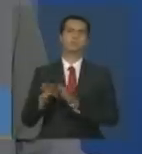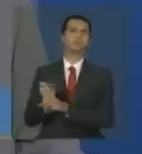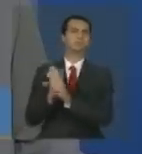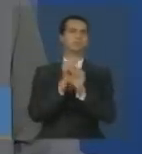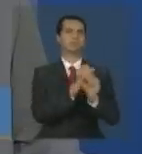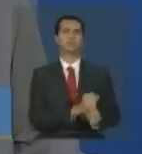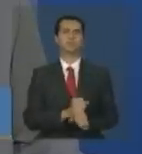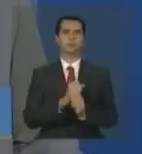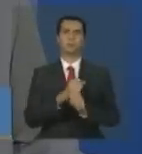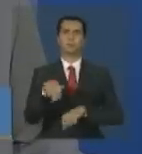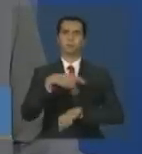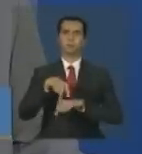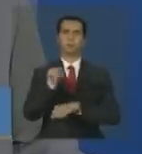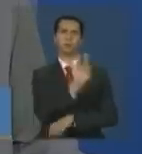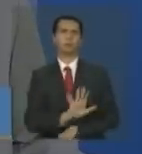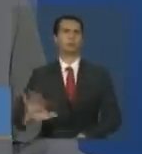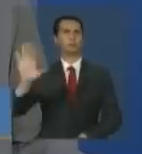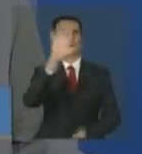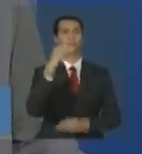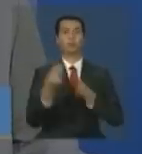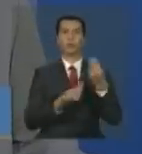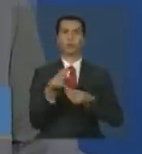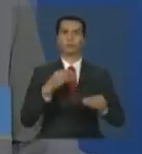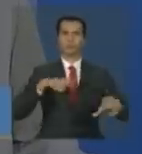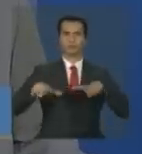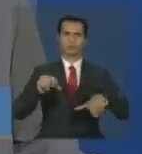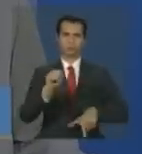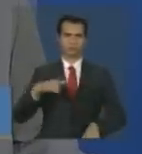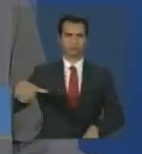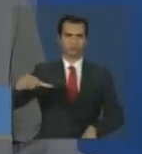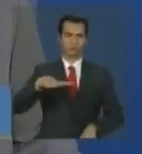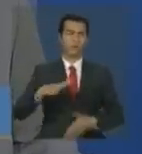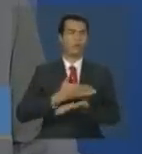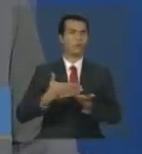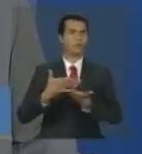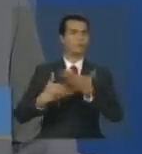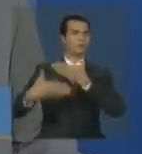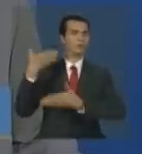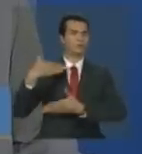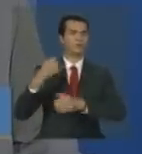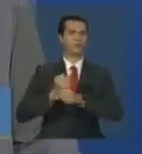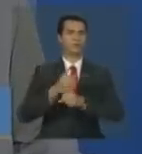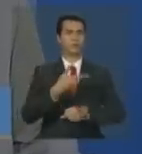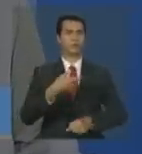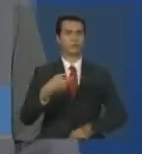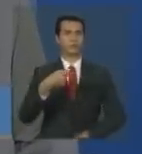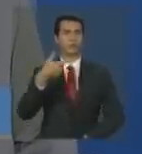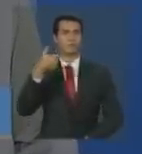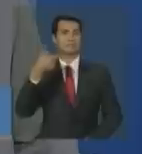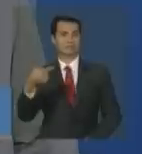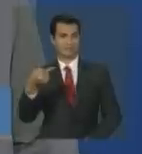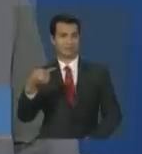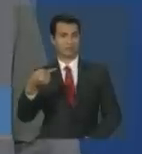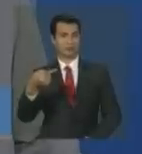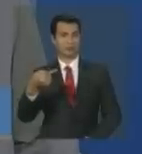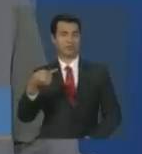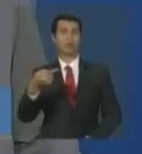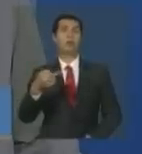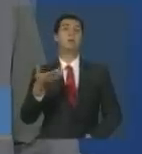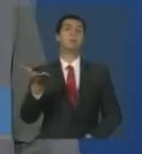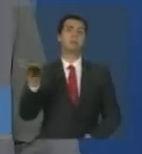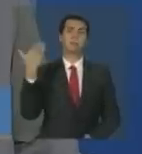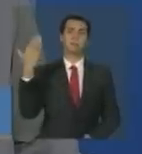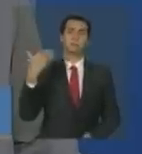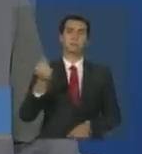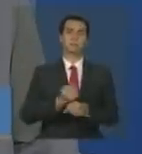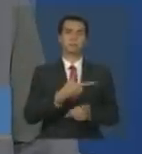Ele começou a ser realizado no ano de 2007. Em 2007, pela primeira vez, nós realizamos o censo, naquele ano, apenas